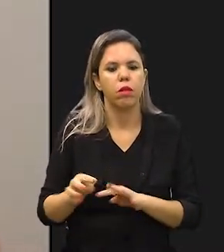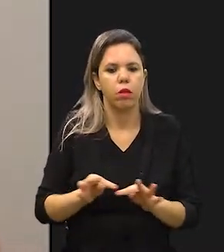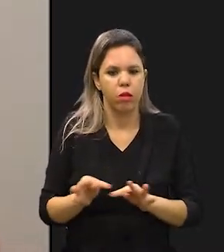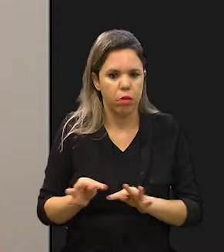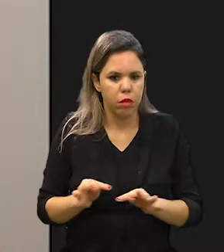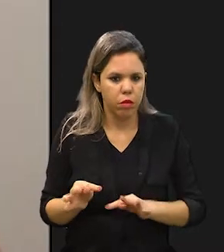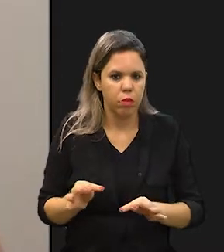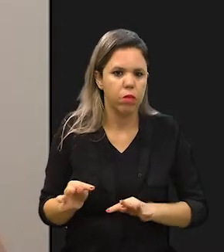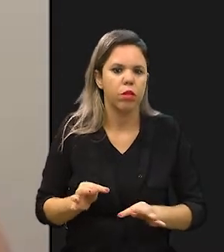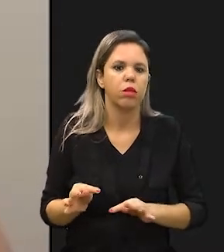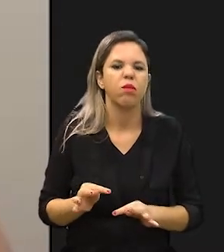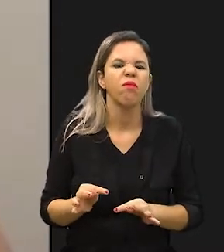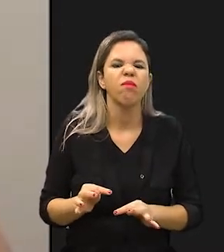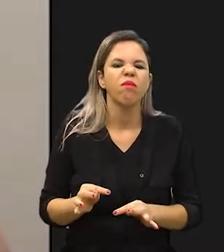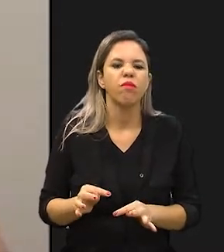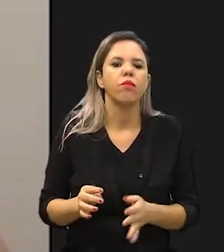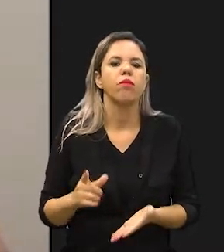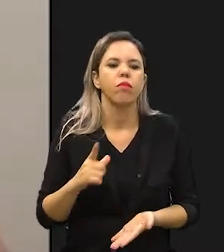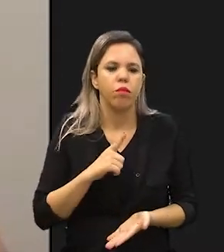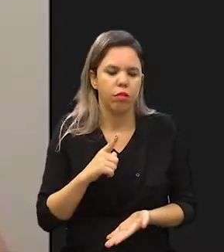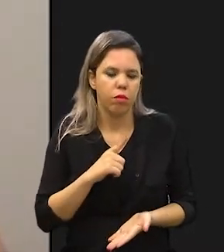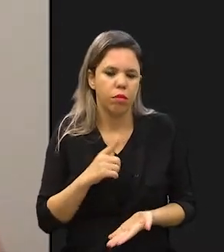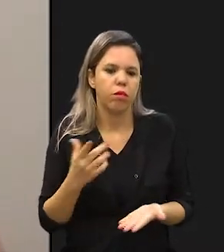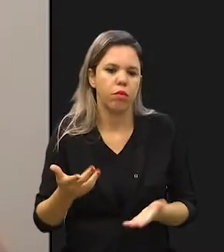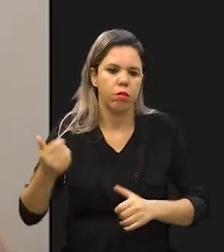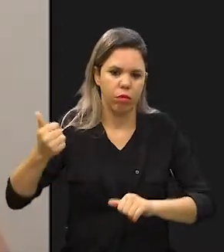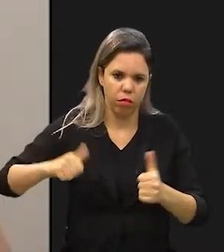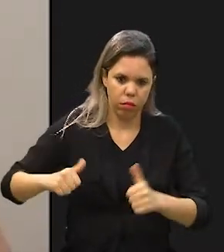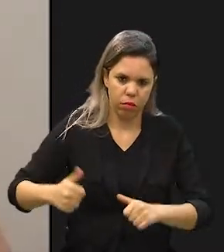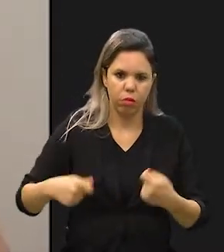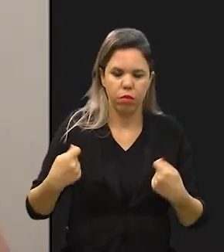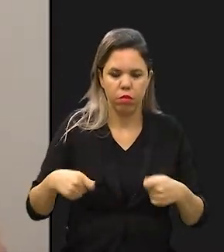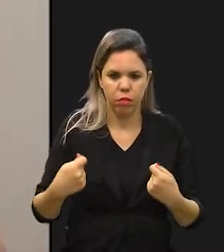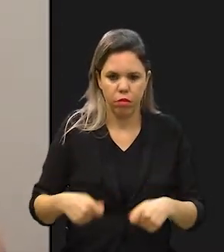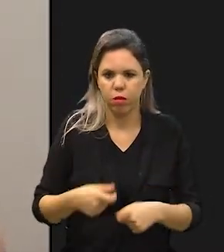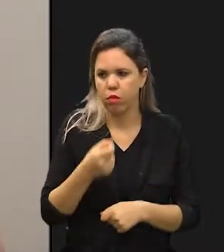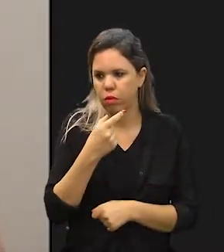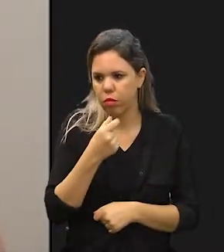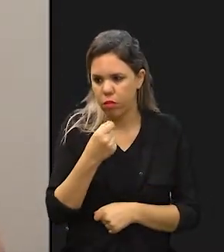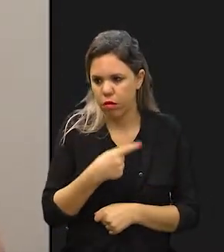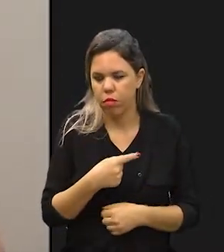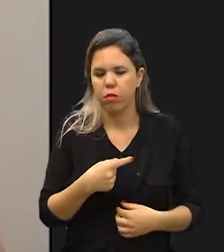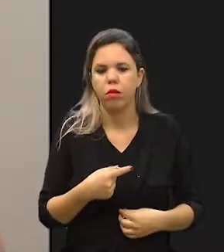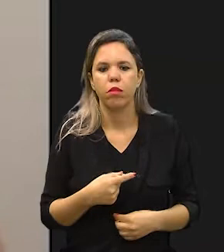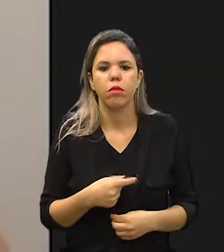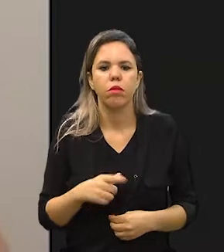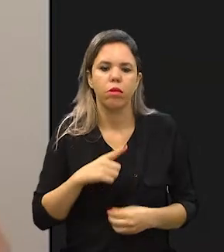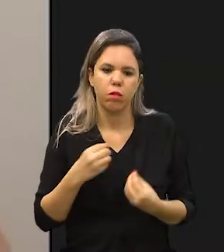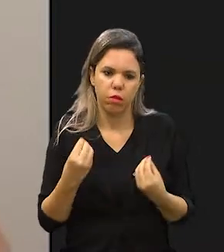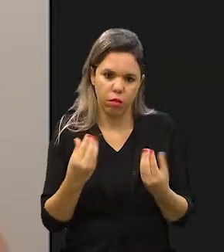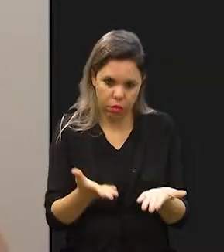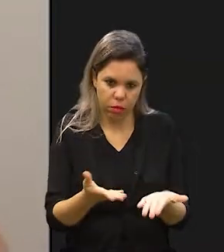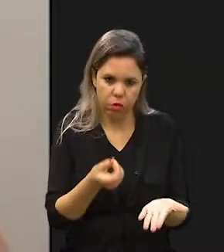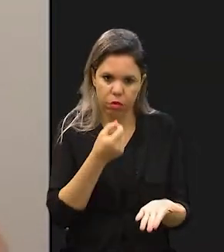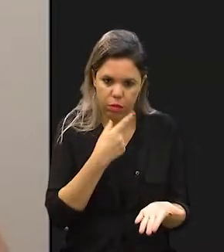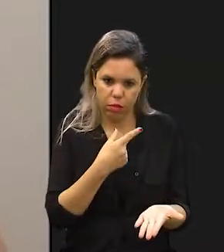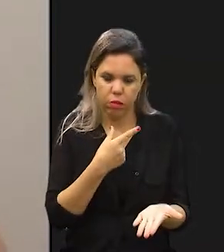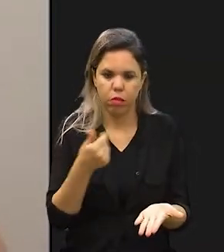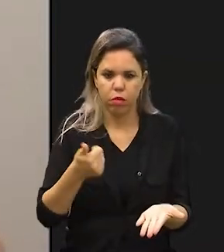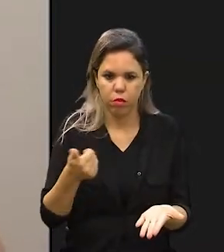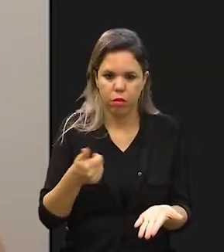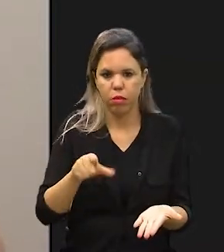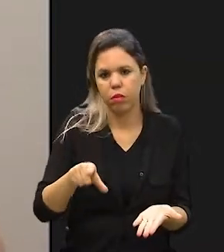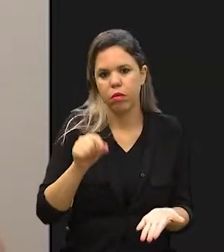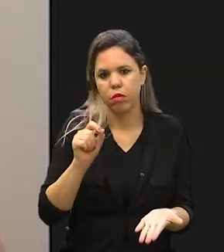Normalmente o tratamento ele consiste tanto na avaliação da necessidade de medicação. Então, nós damos as medicações. A